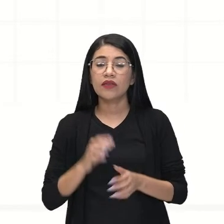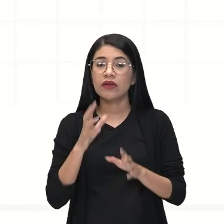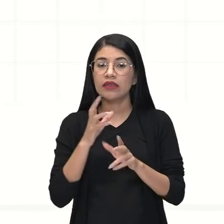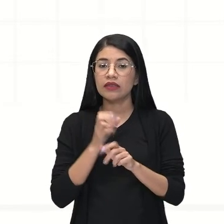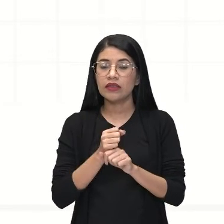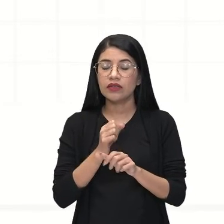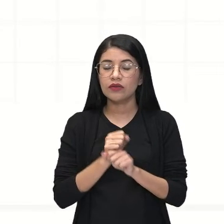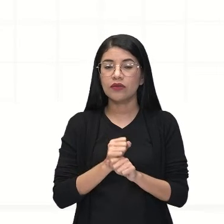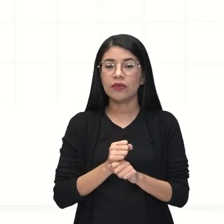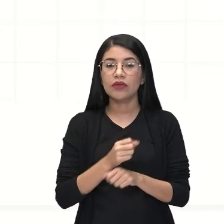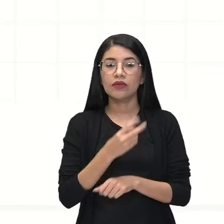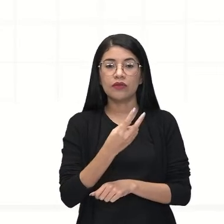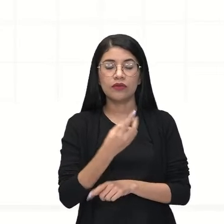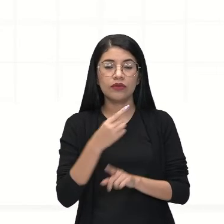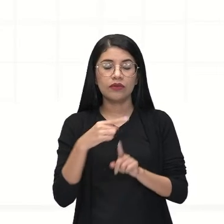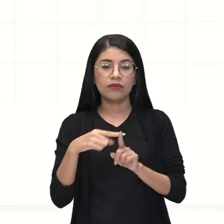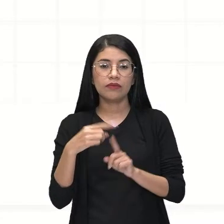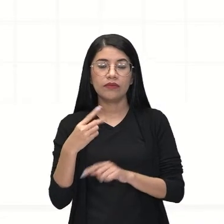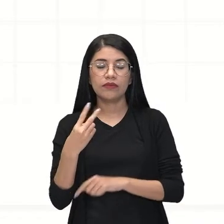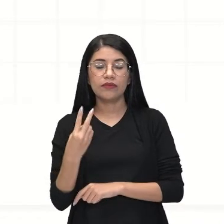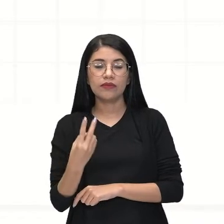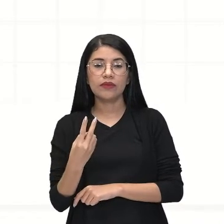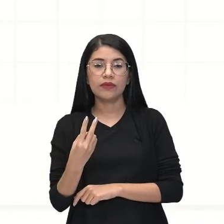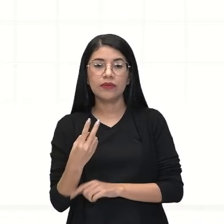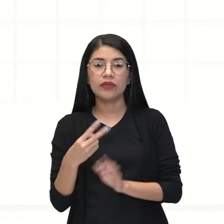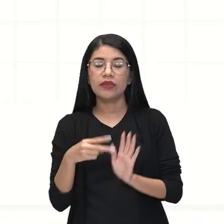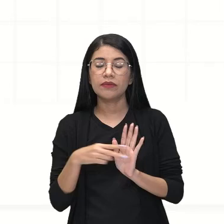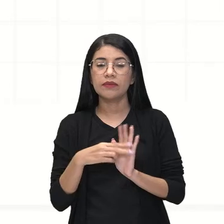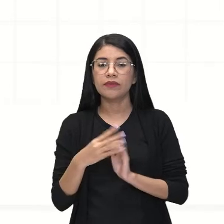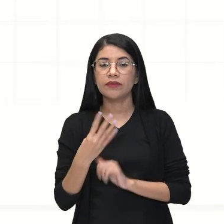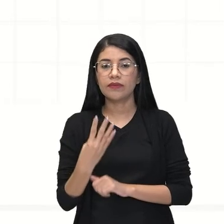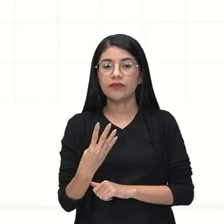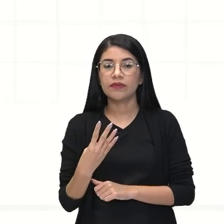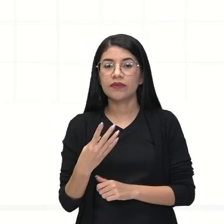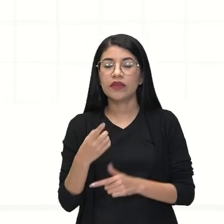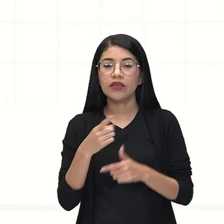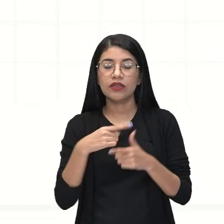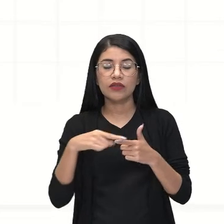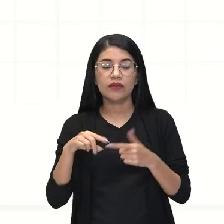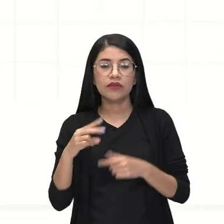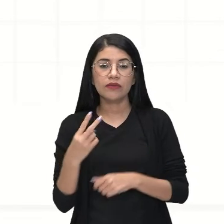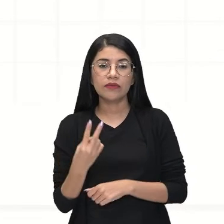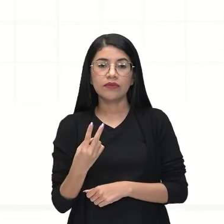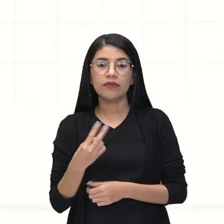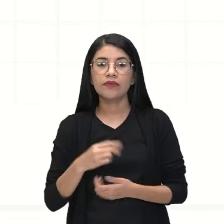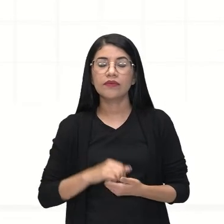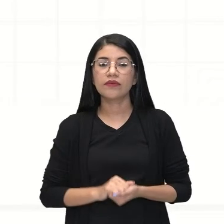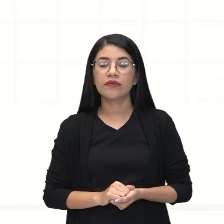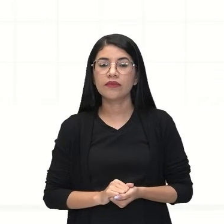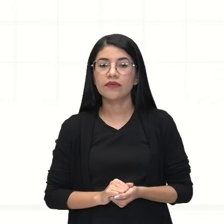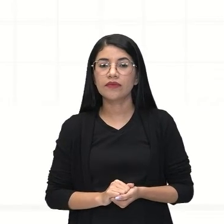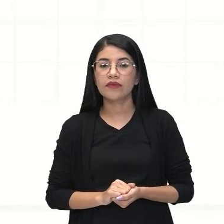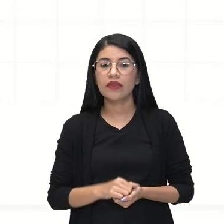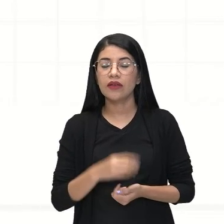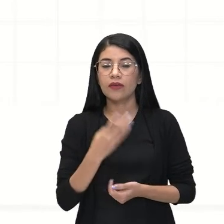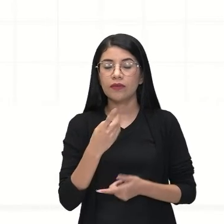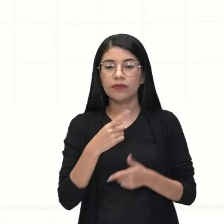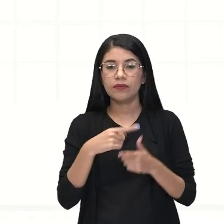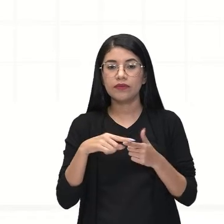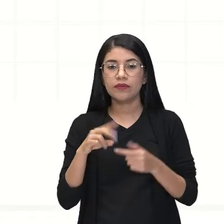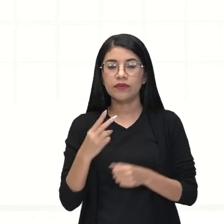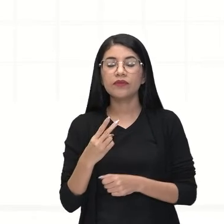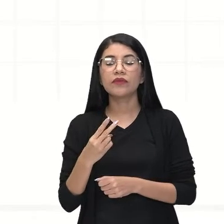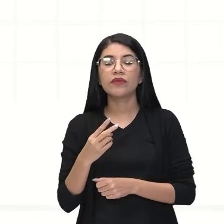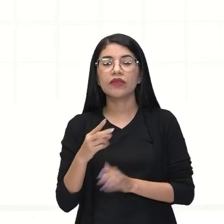desses dois, que vai dar 4, dividido por 2. Então, 4 dividido por 2 é